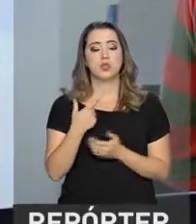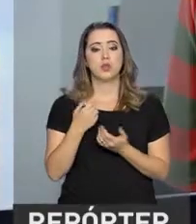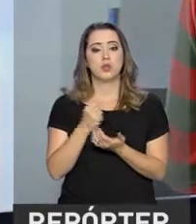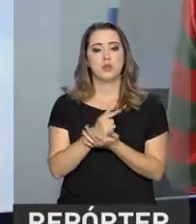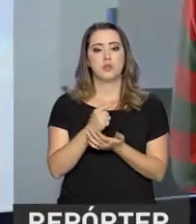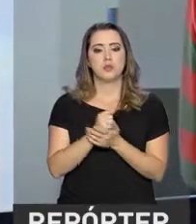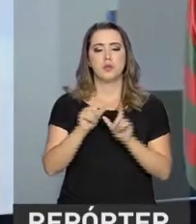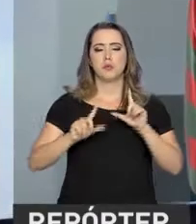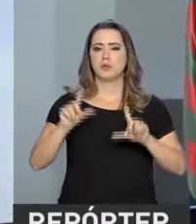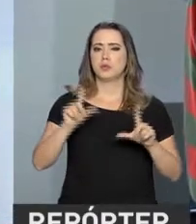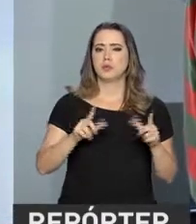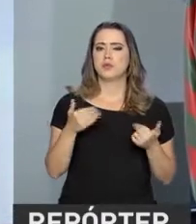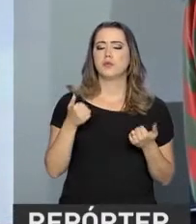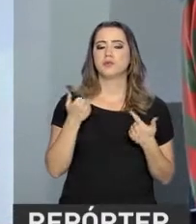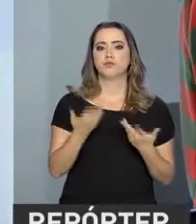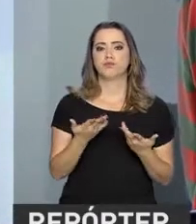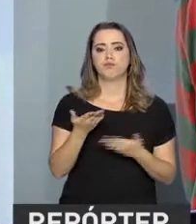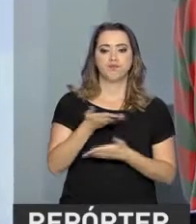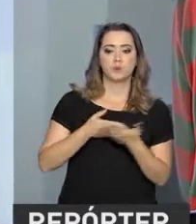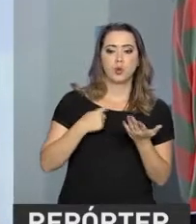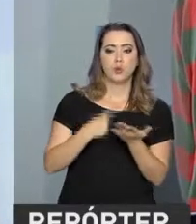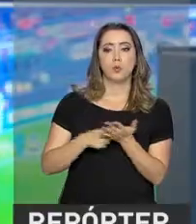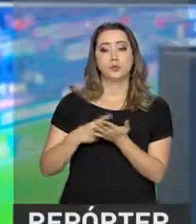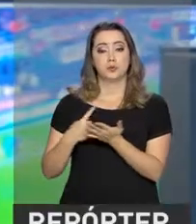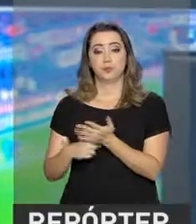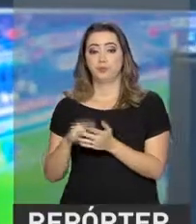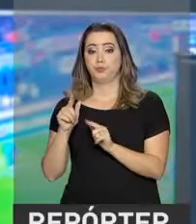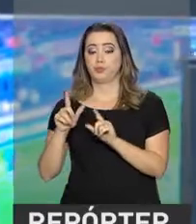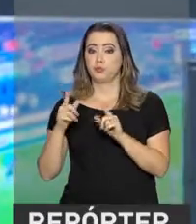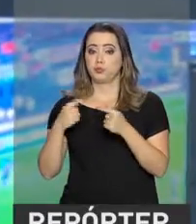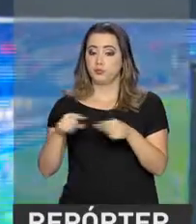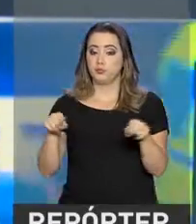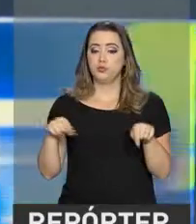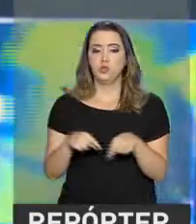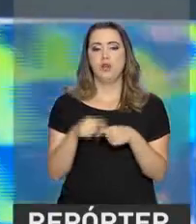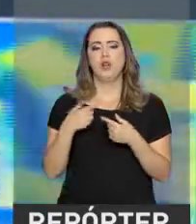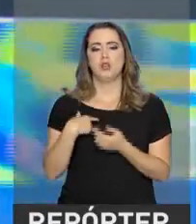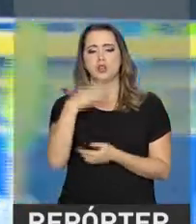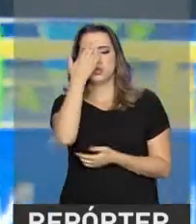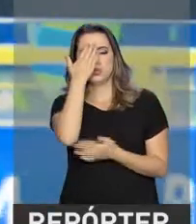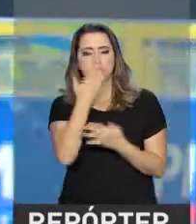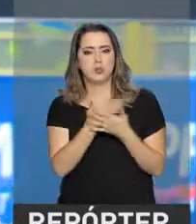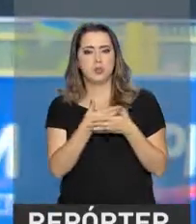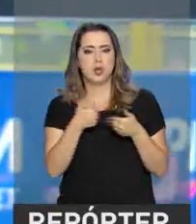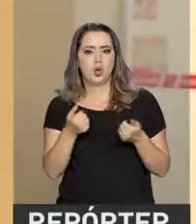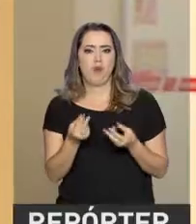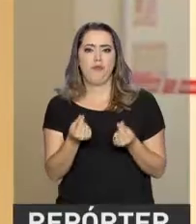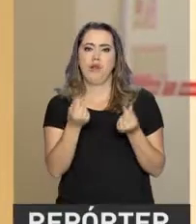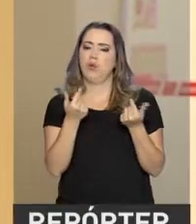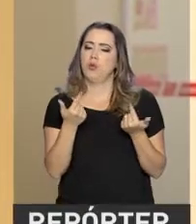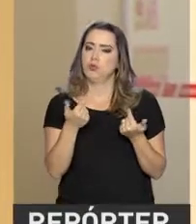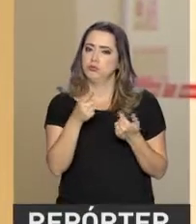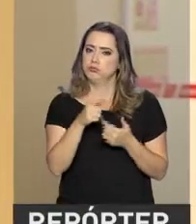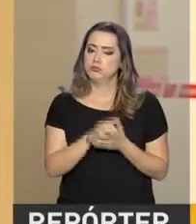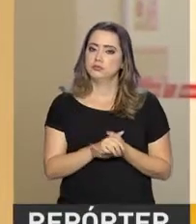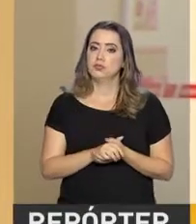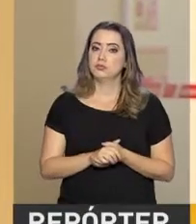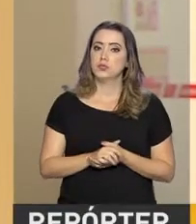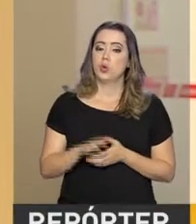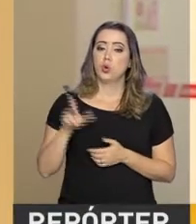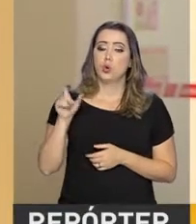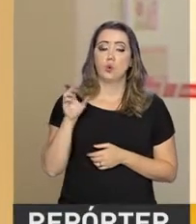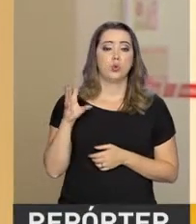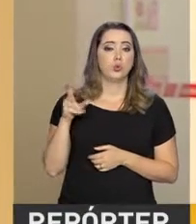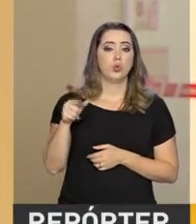Na negociação com a loja, acredita que poderiam ser oferecidas condições melhores para bons pagadores. Tudo que é benefício para o